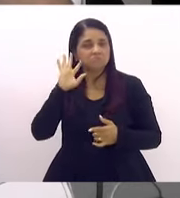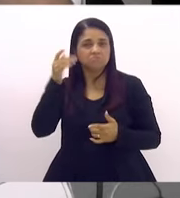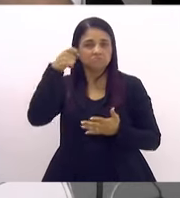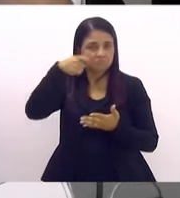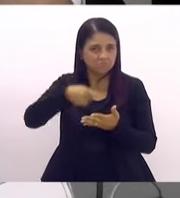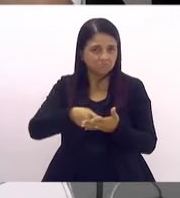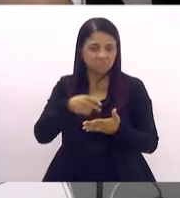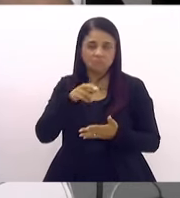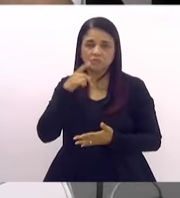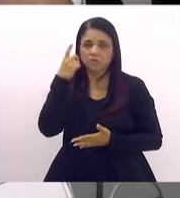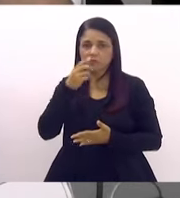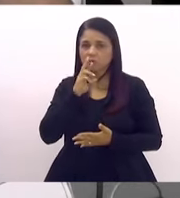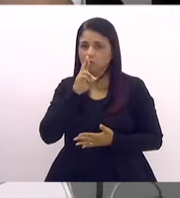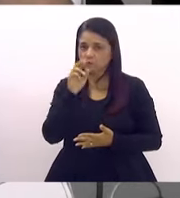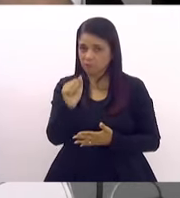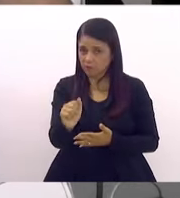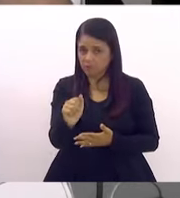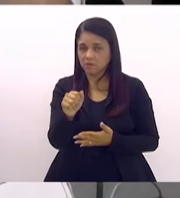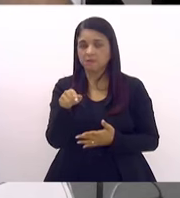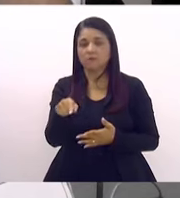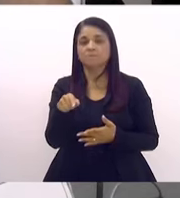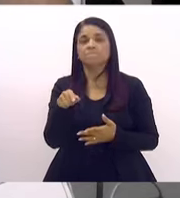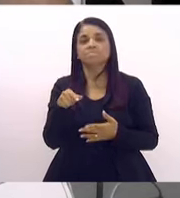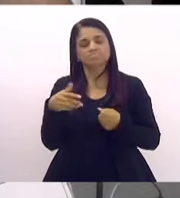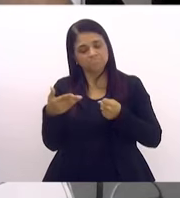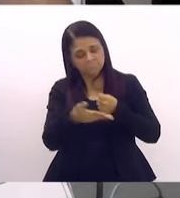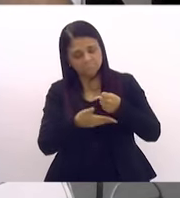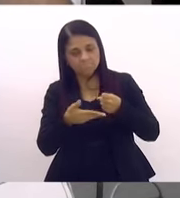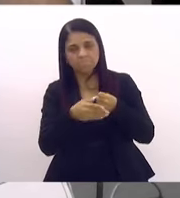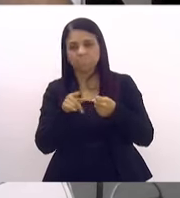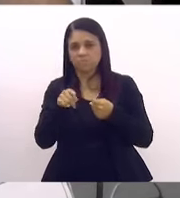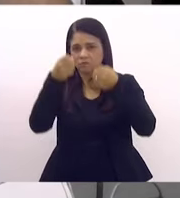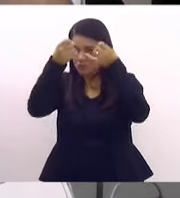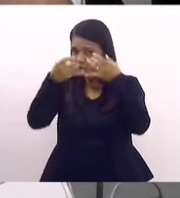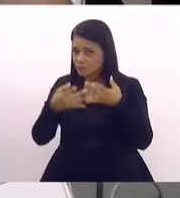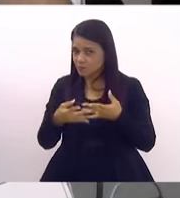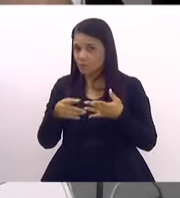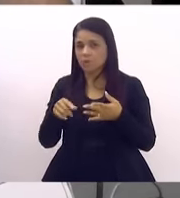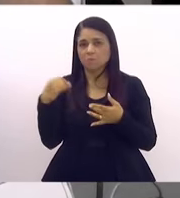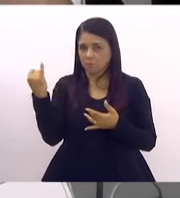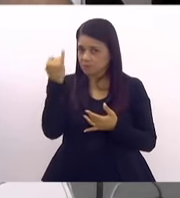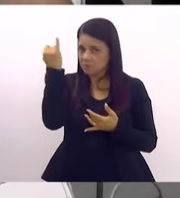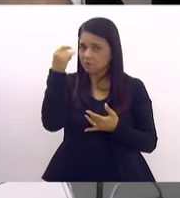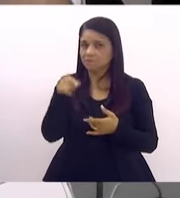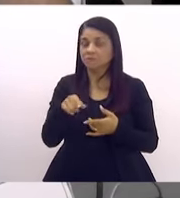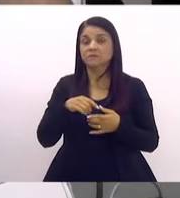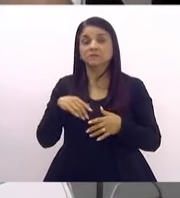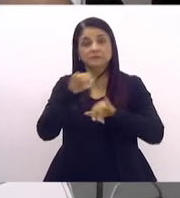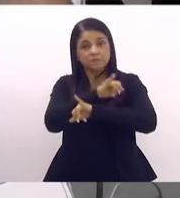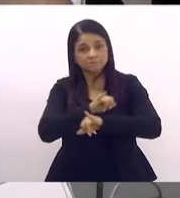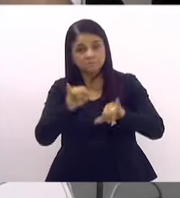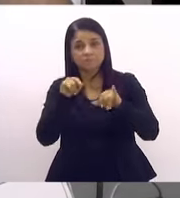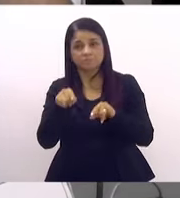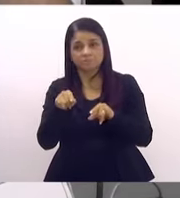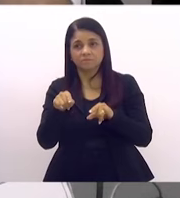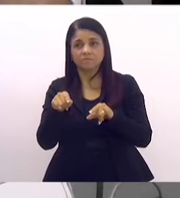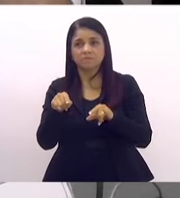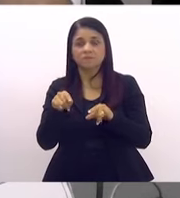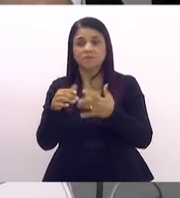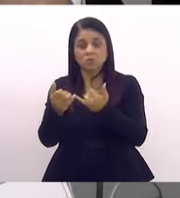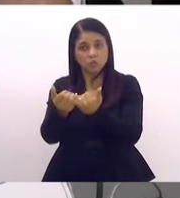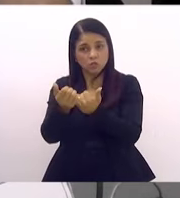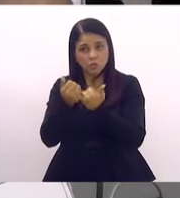Amorim, baseado naquilo que Vossa Excelência fundamentou, é muito importante. Agora, eu queria ressaltar o seguinte: o tombamento é